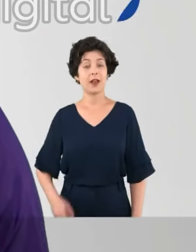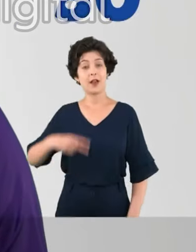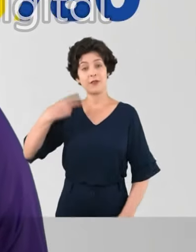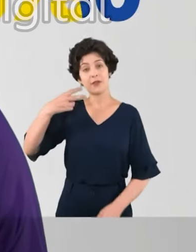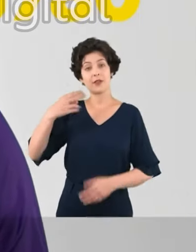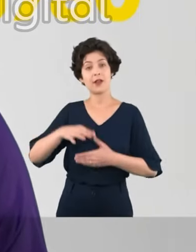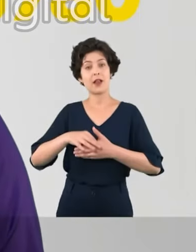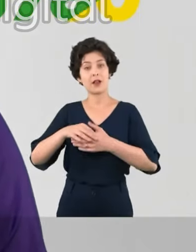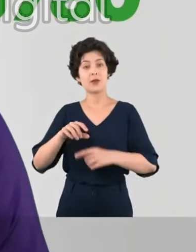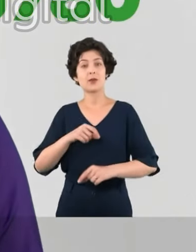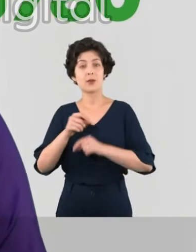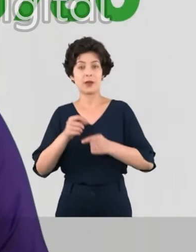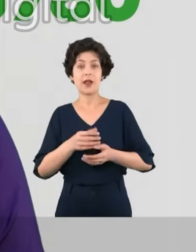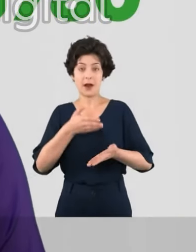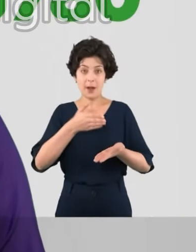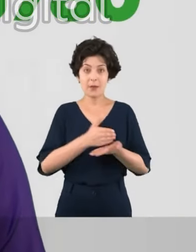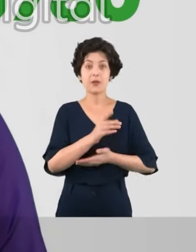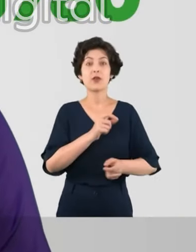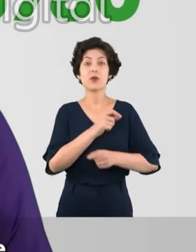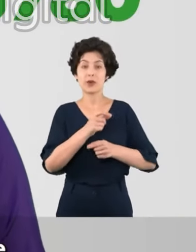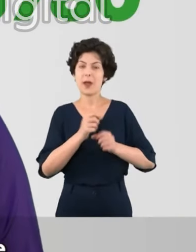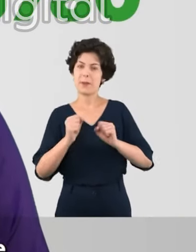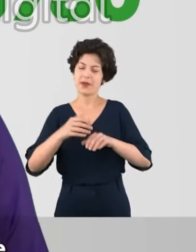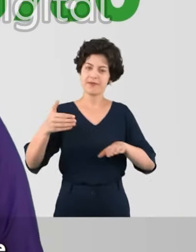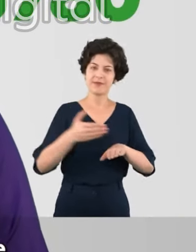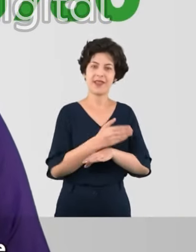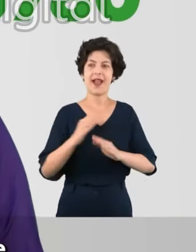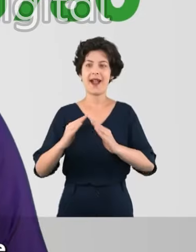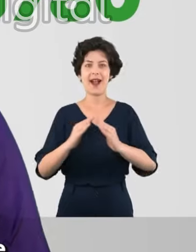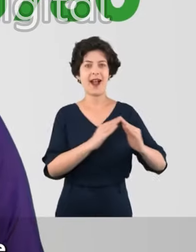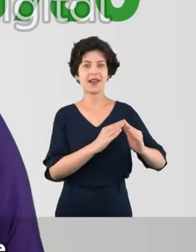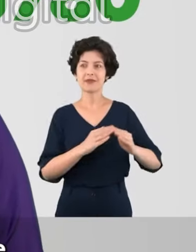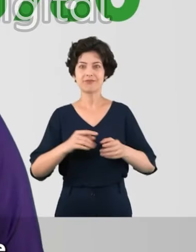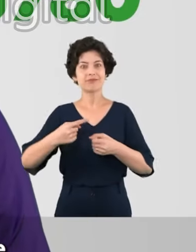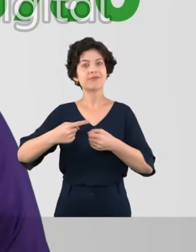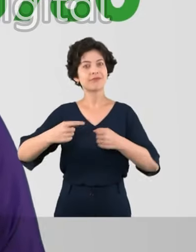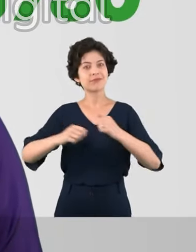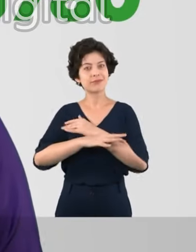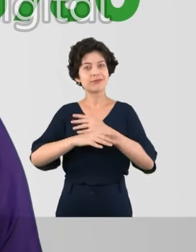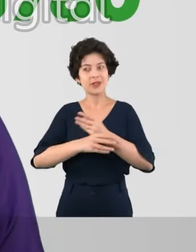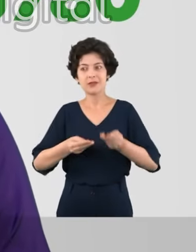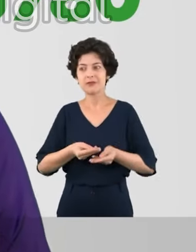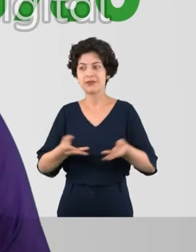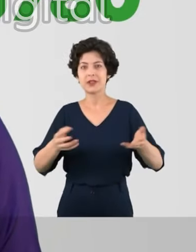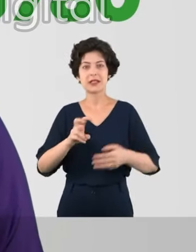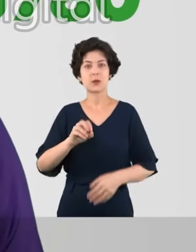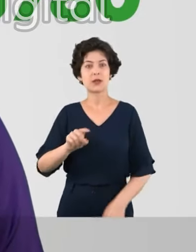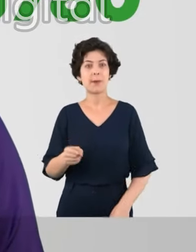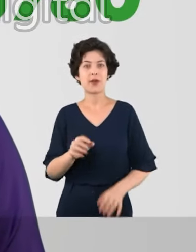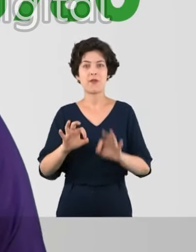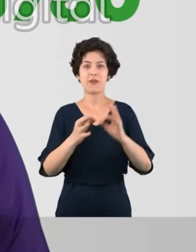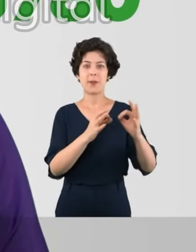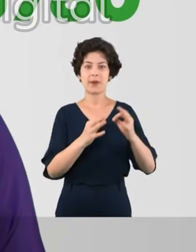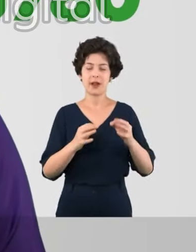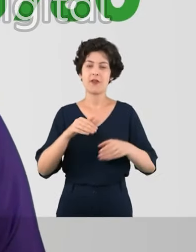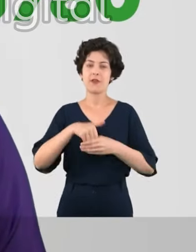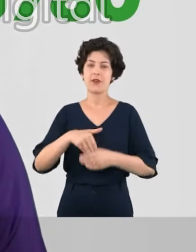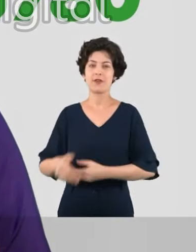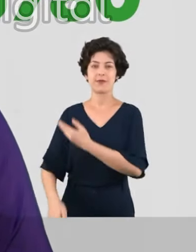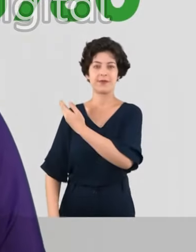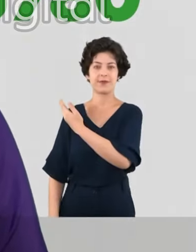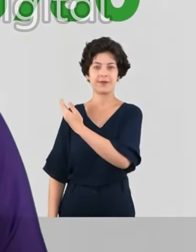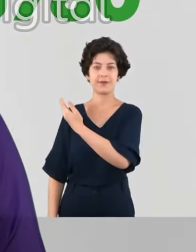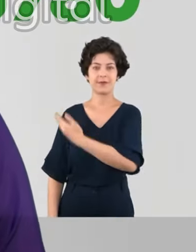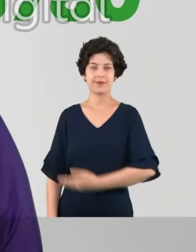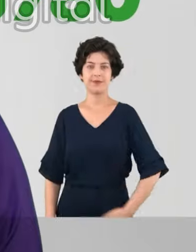Como vereador, líder é aprovação do Pode Entrar, o maior programa habitacional da cidade, que vai beneficiar mais de 50 mil famílias. Vote Fábio